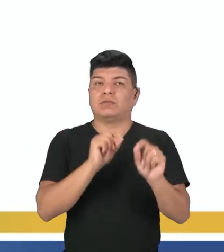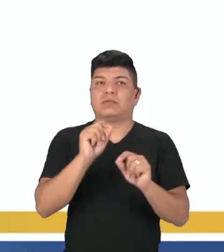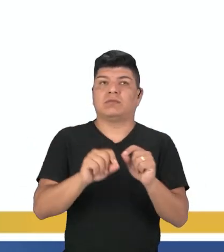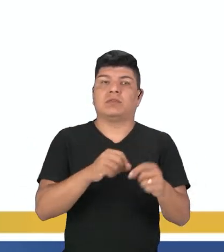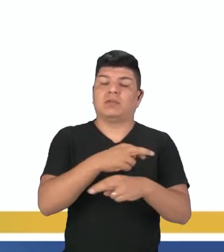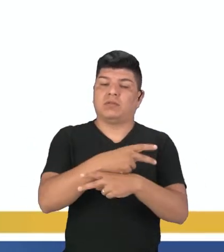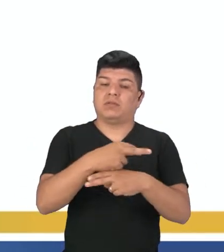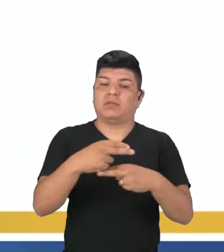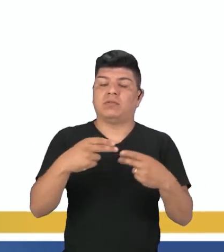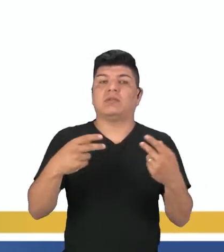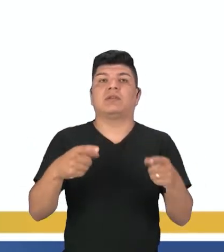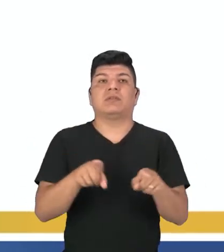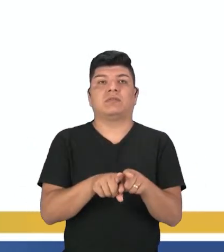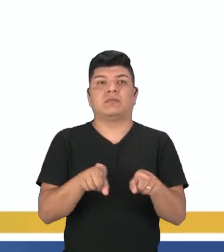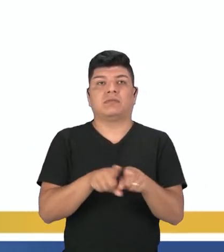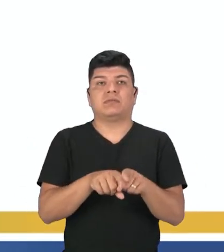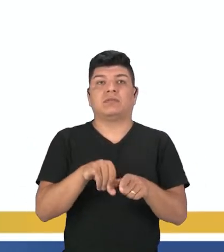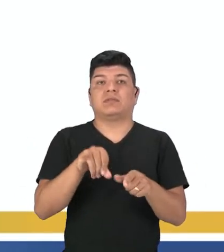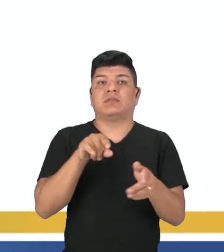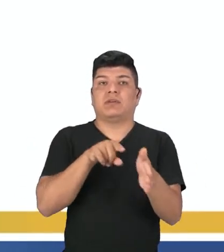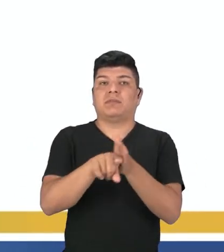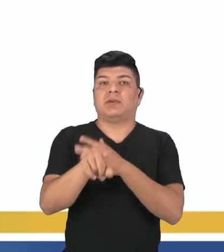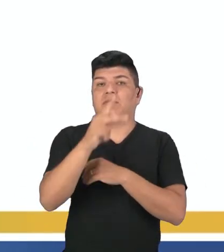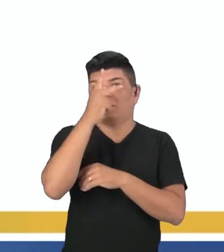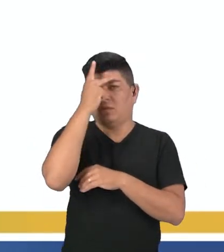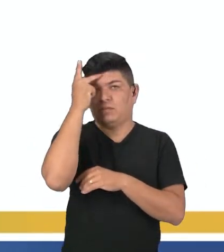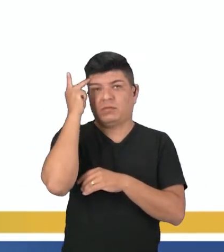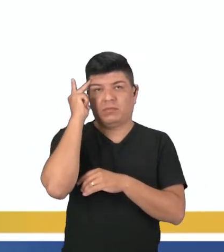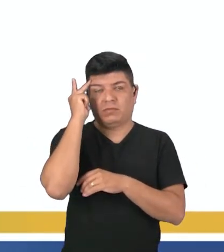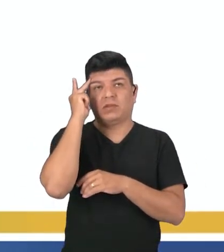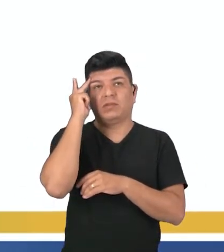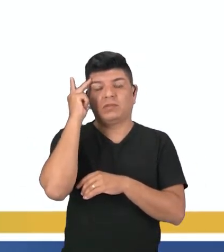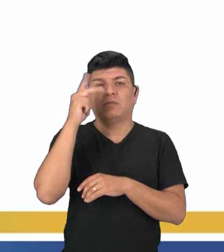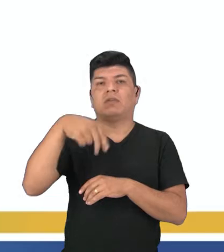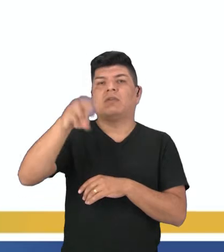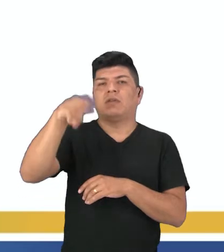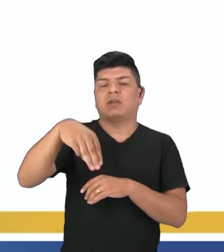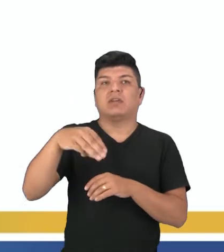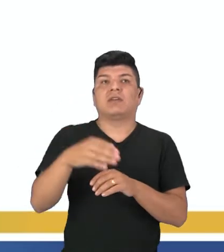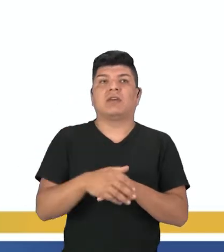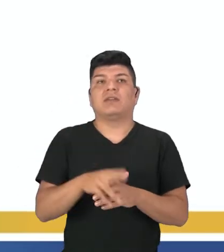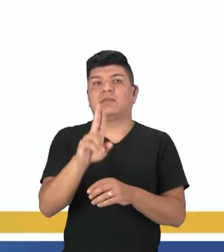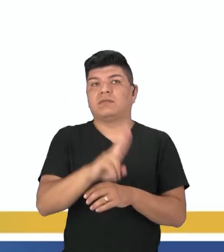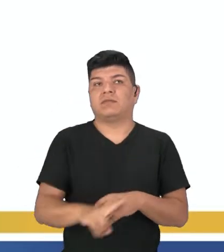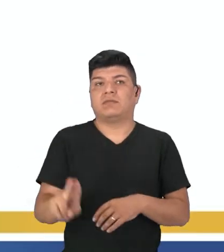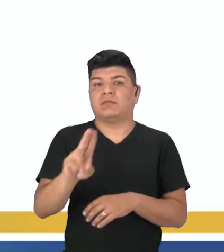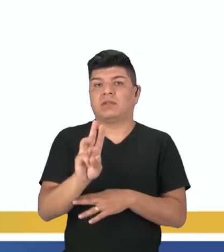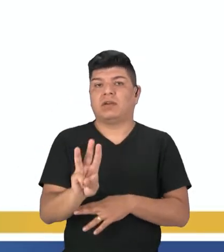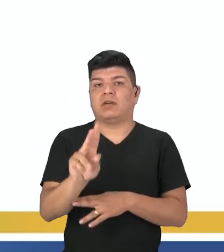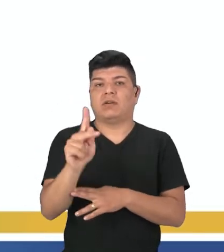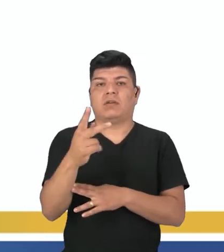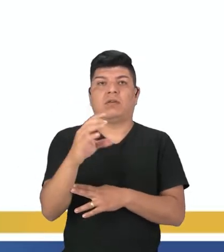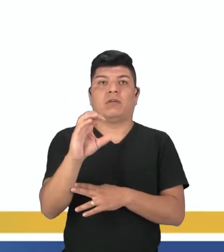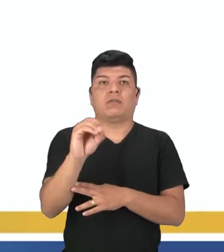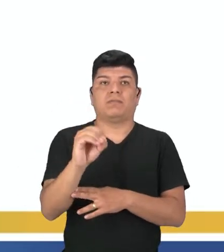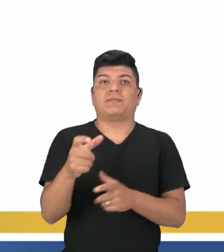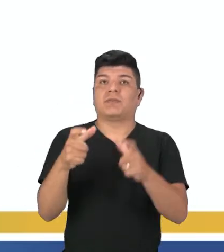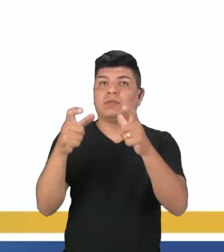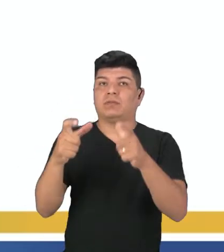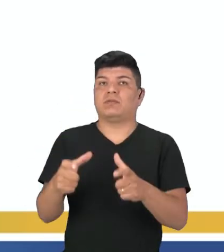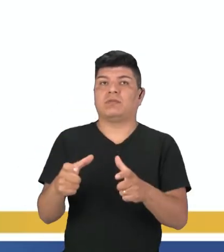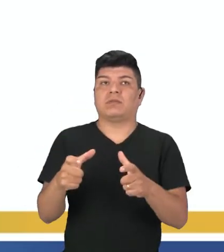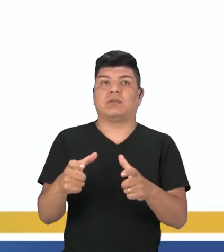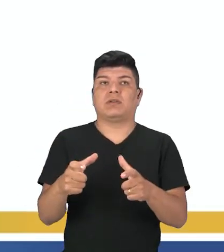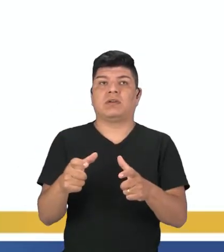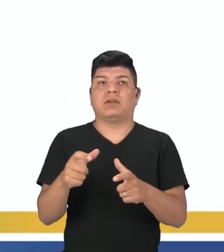e objetos, ok? Se você estiver perguntando sobre pessoas, quem, aí você vai usar o who. Lugar, a